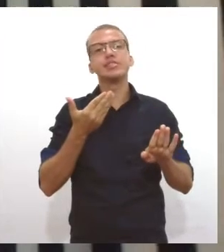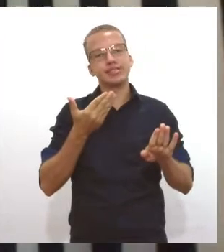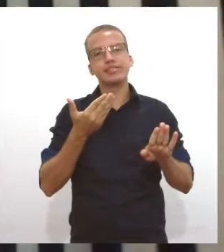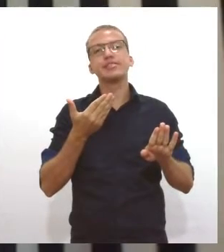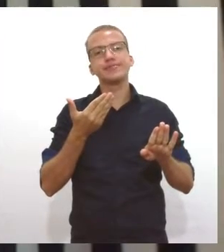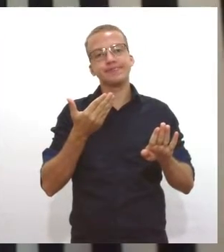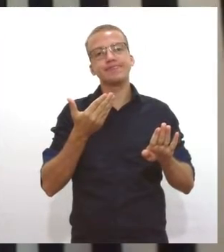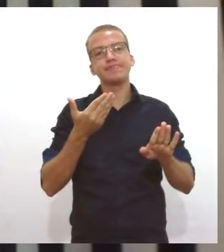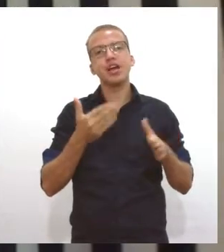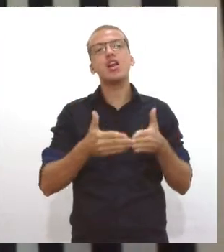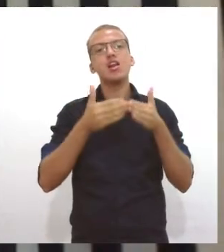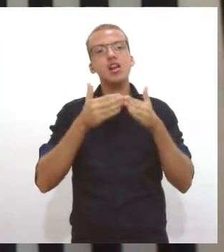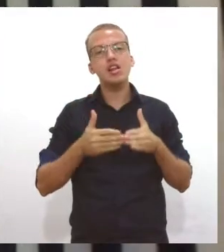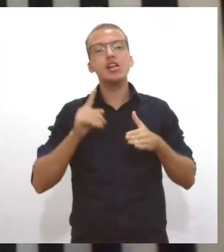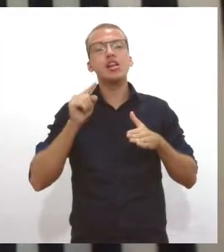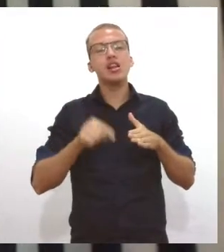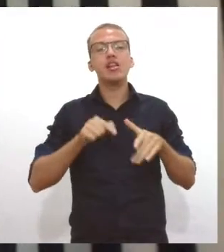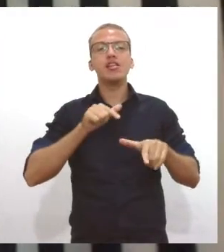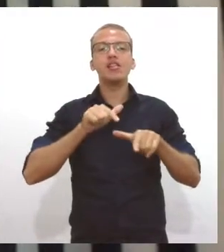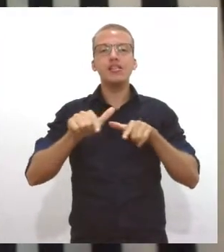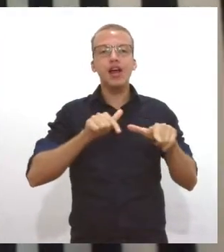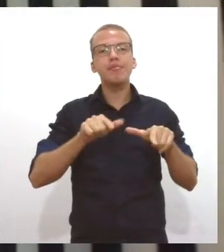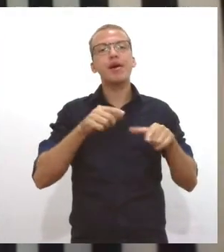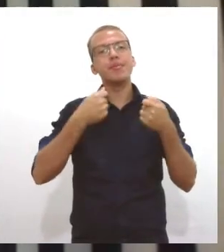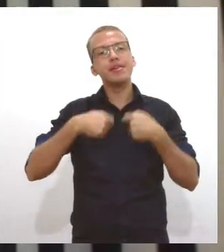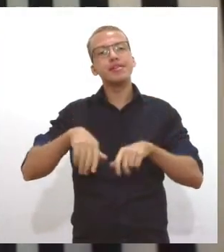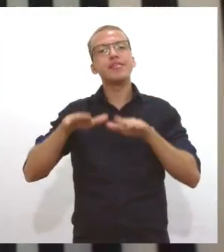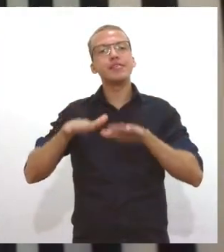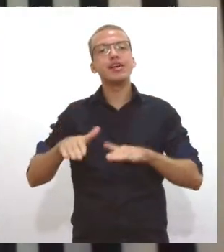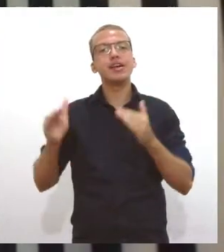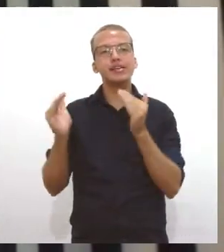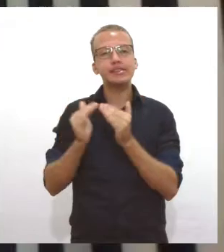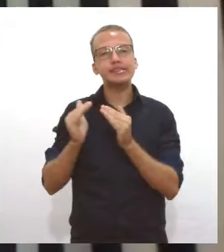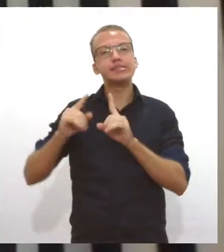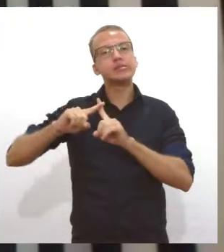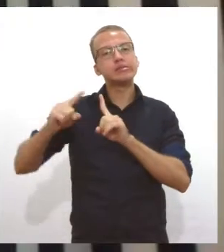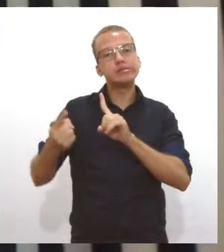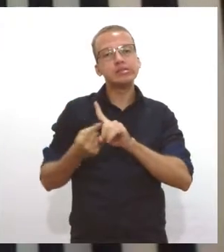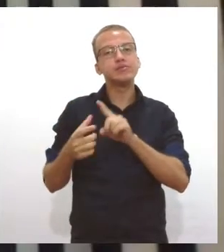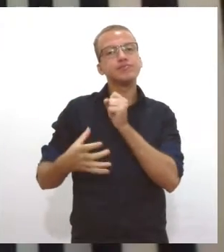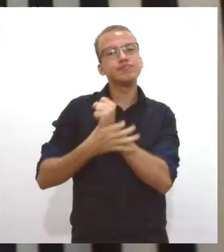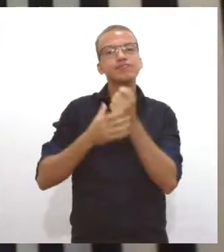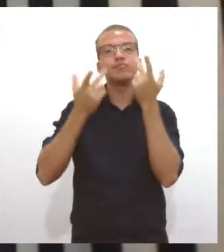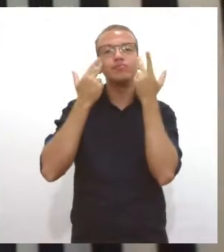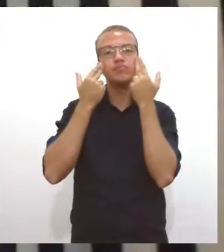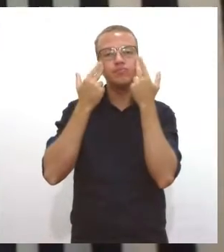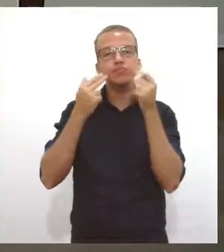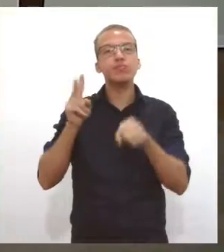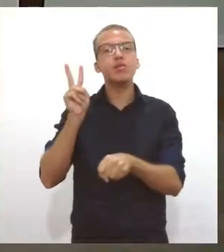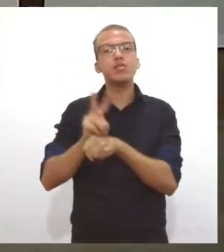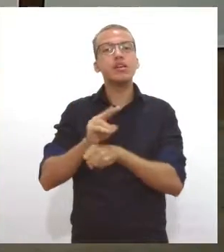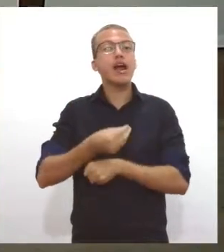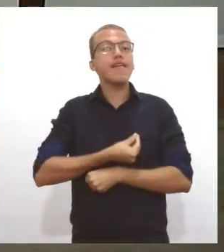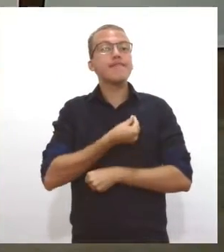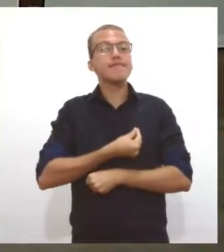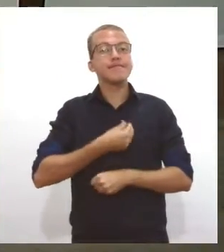para poder ter uma gravidez tranquila tem uma gravidez segura e salvar o seu bebê né Sem